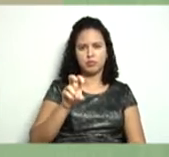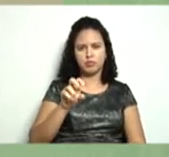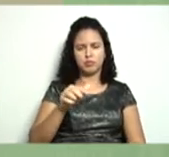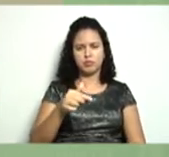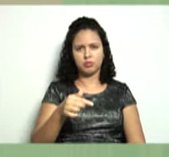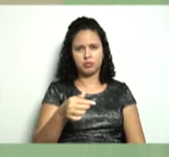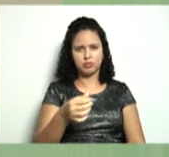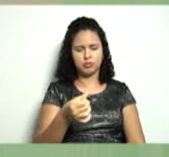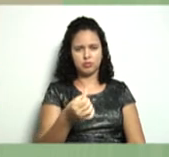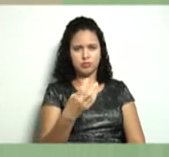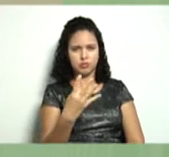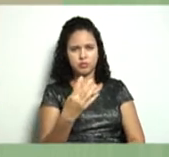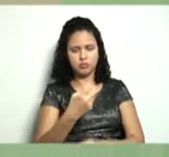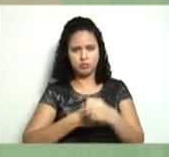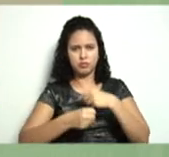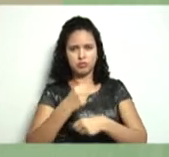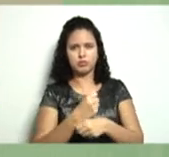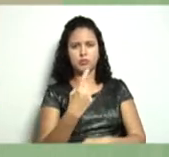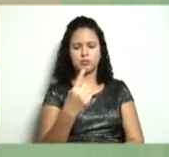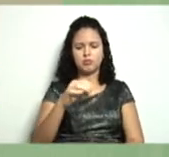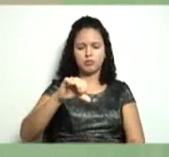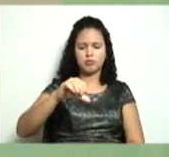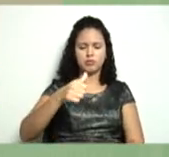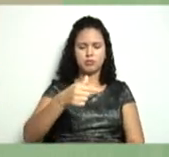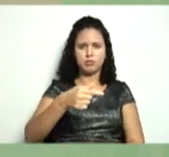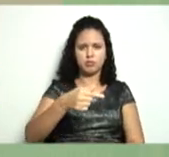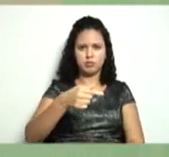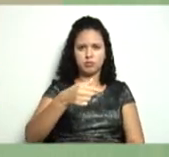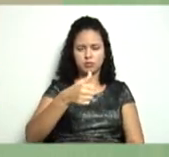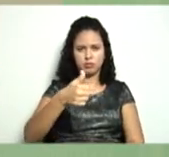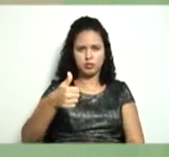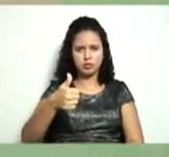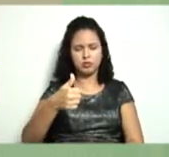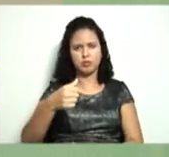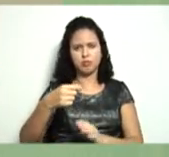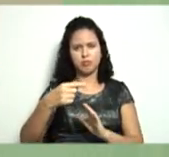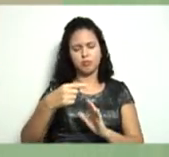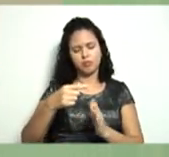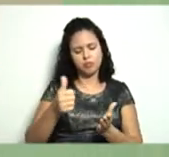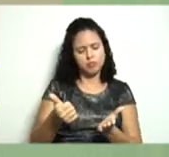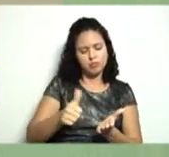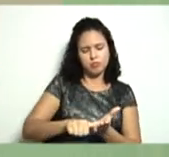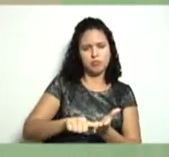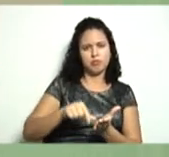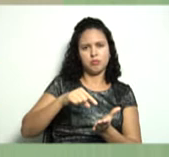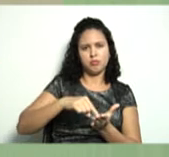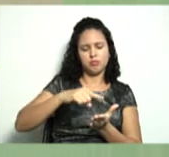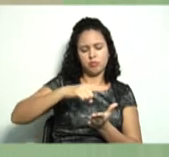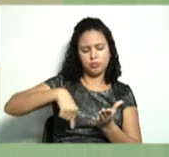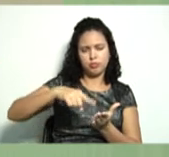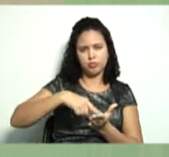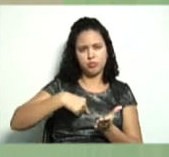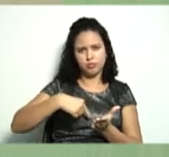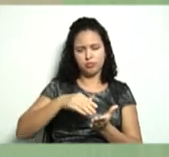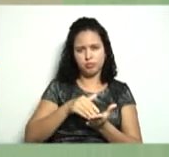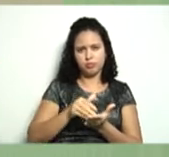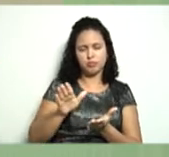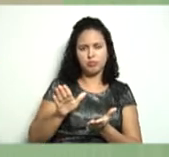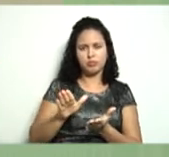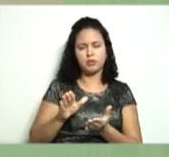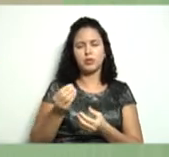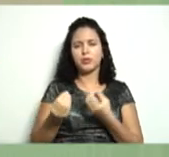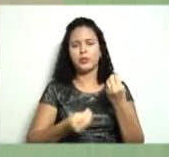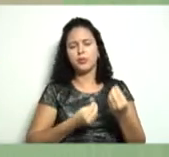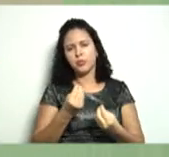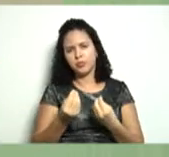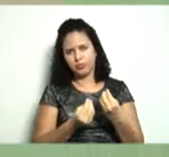5.764, de 71, que trata da exclusão do associado. Então, a exclusão do associado será